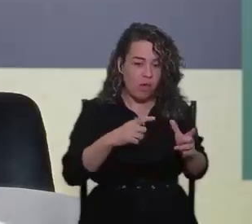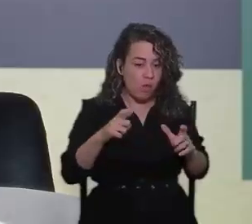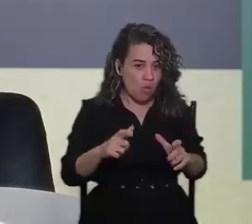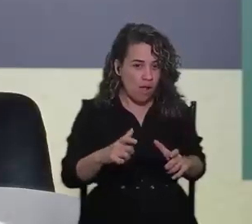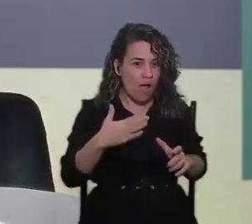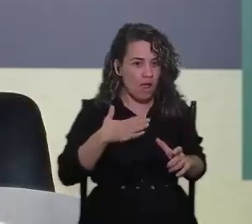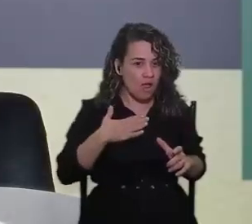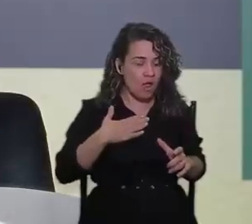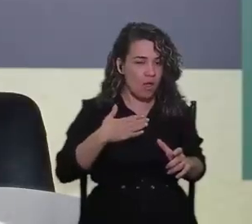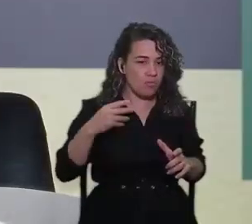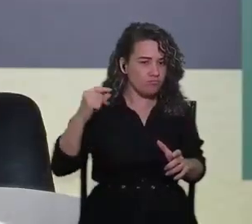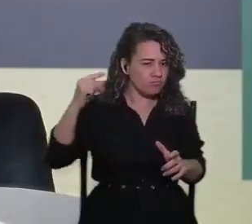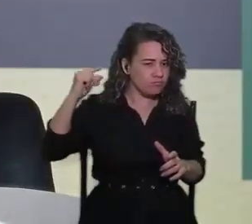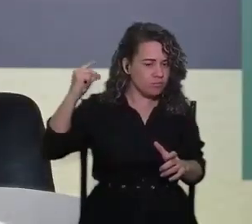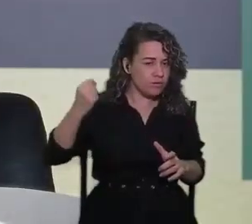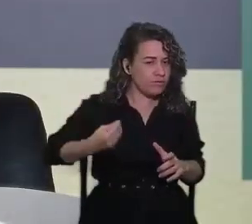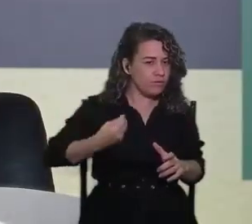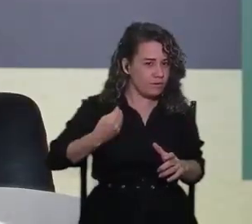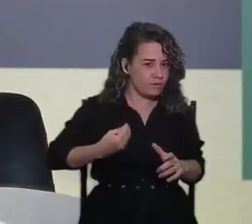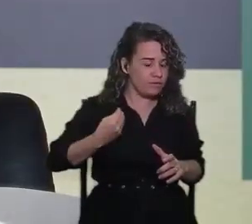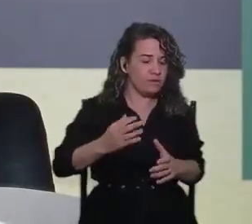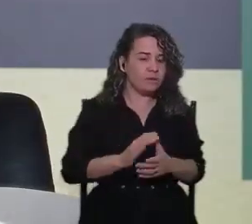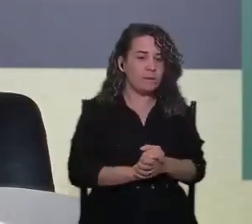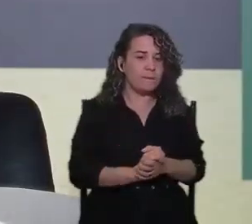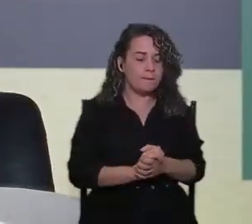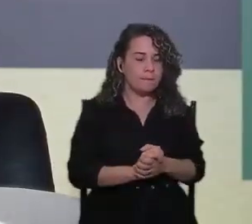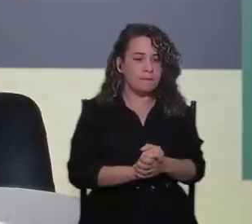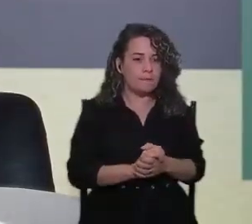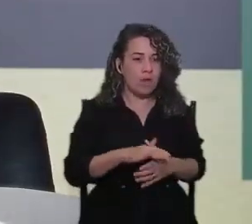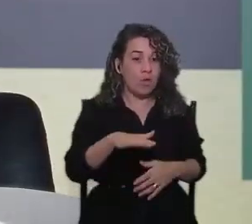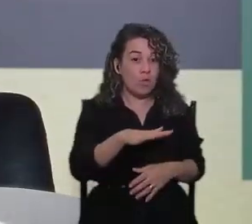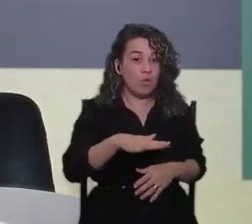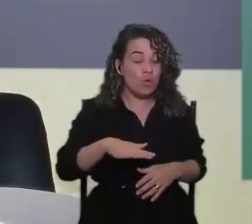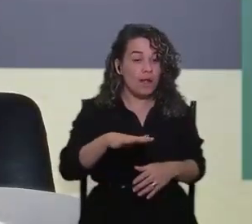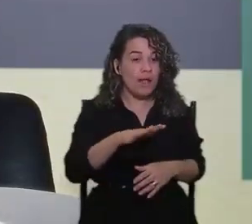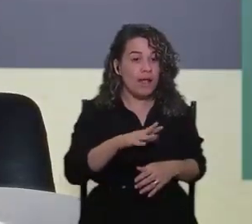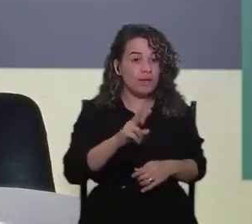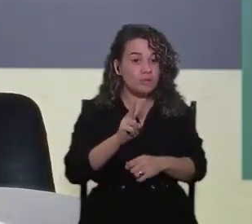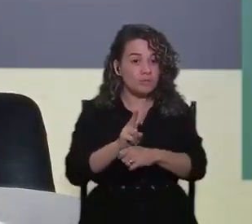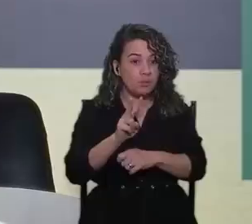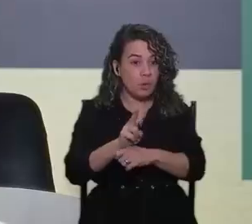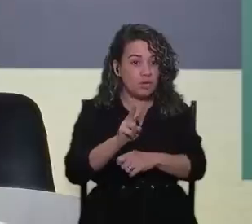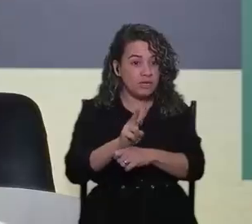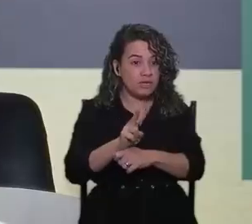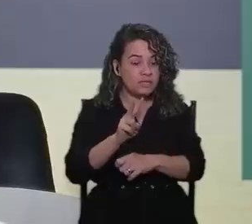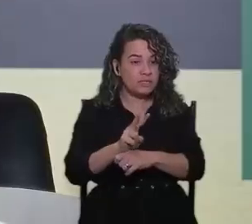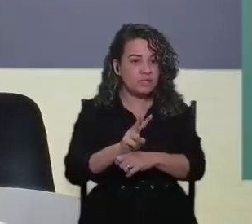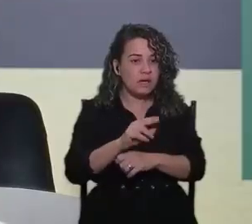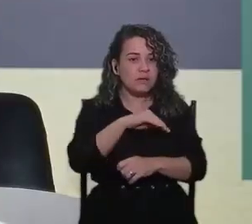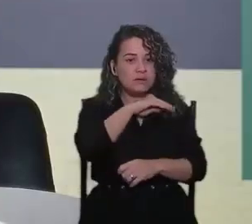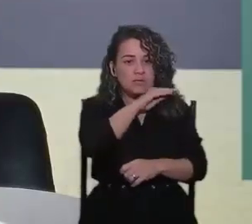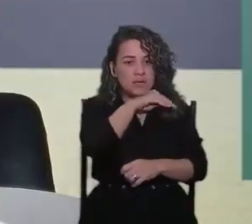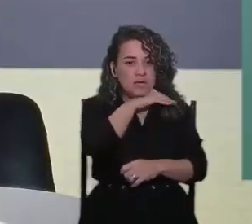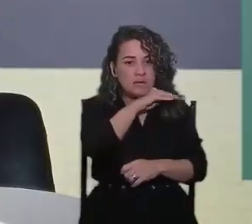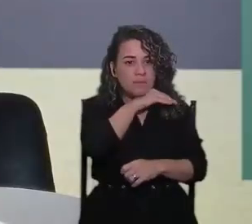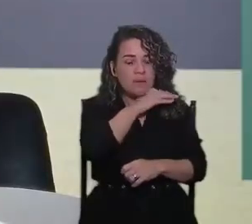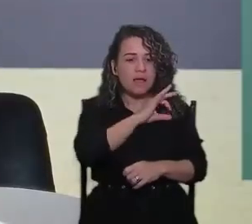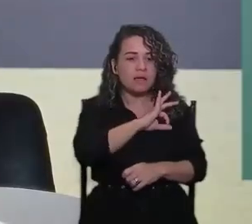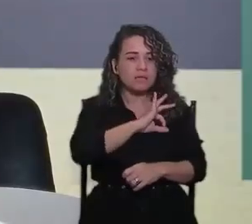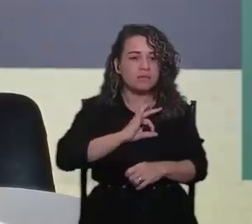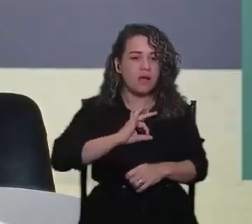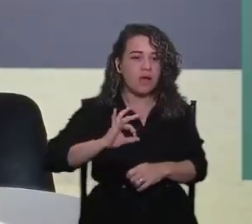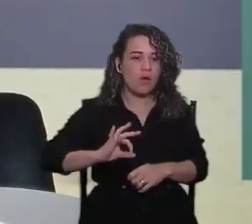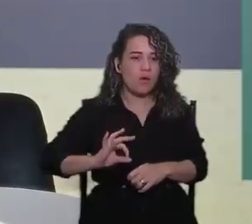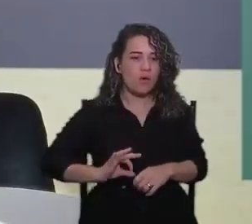unidade de conservação que abriga, que é o reduto da última onça pintada no sul do Brasil, que hoje está em